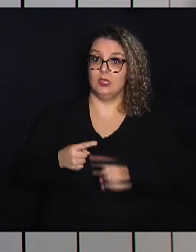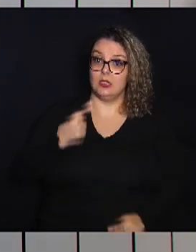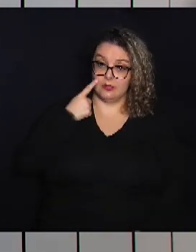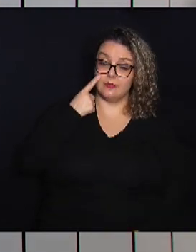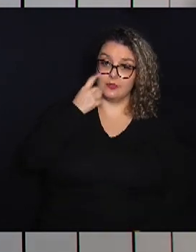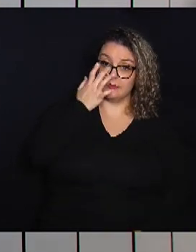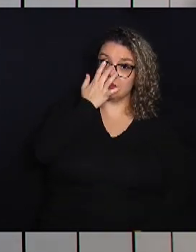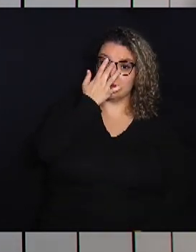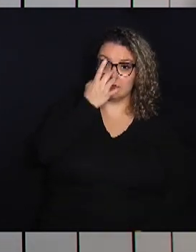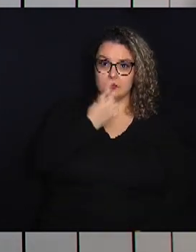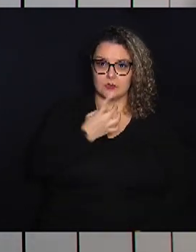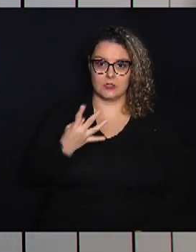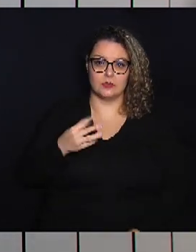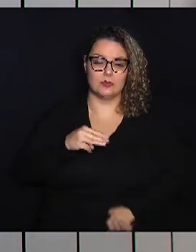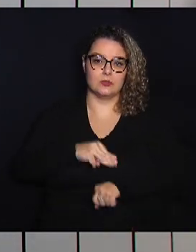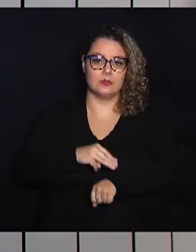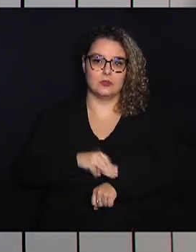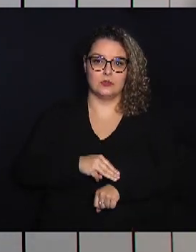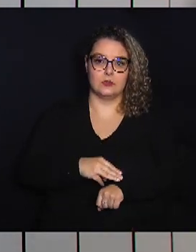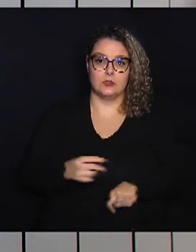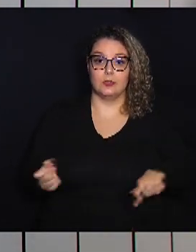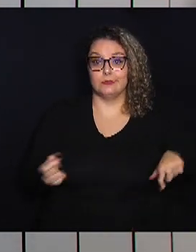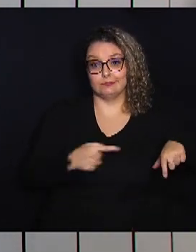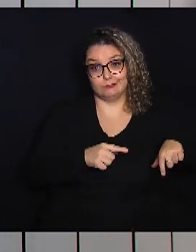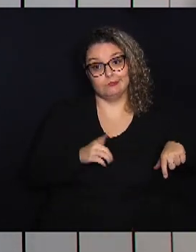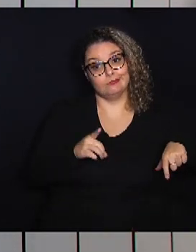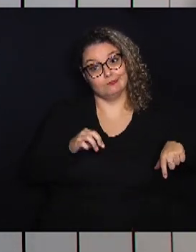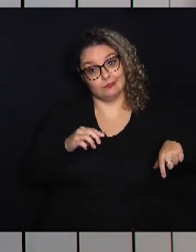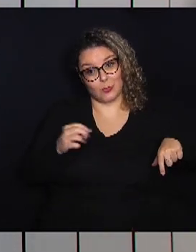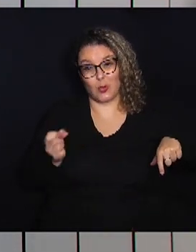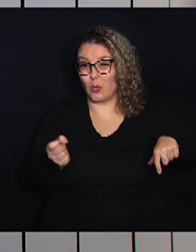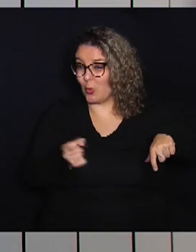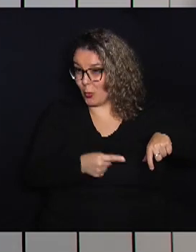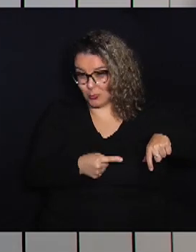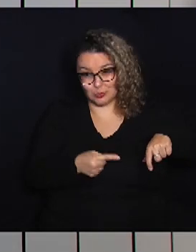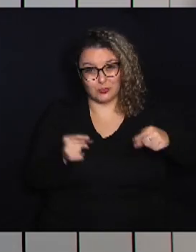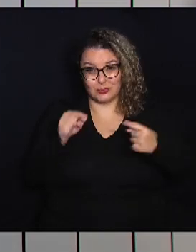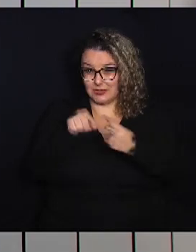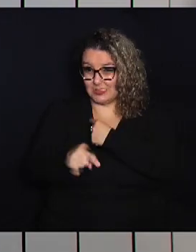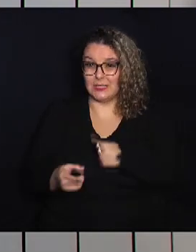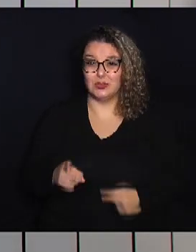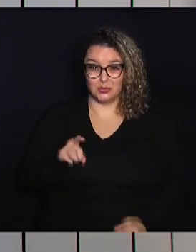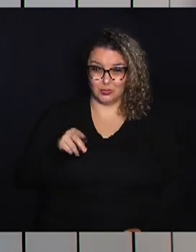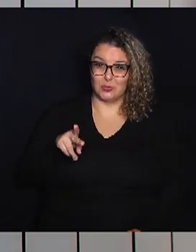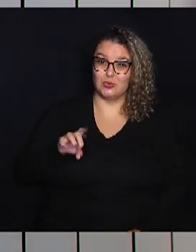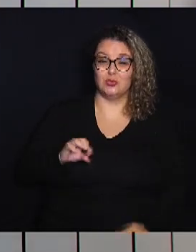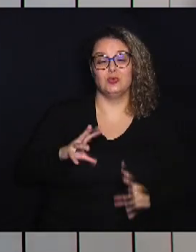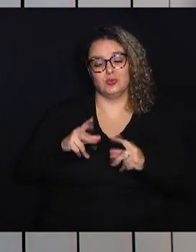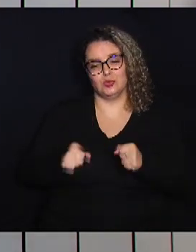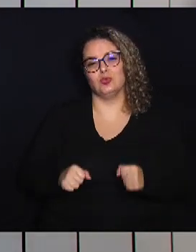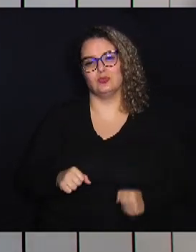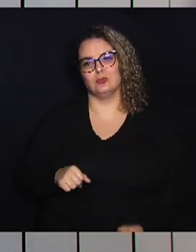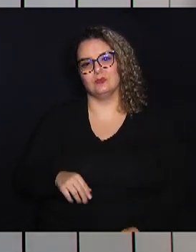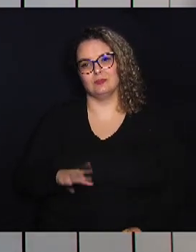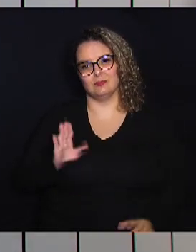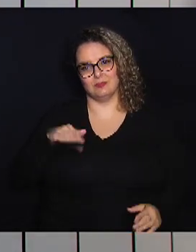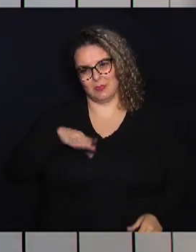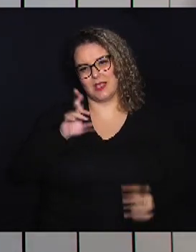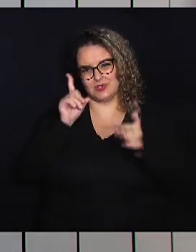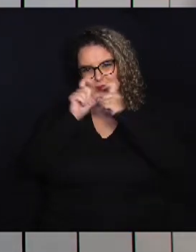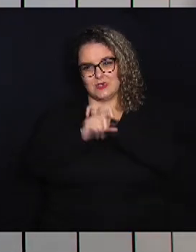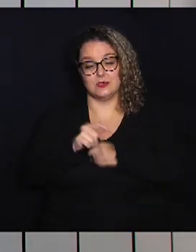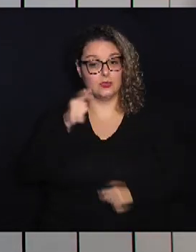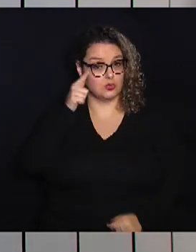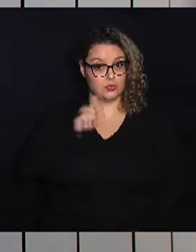aos 14 minutos, com o gol contra de Dudu Vieira, tudo ficou mais difícil e aí não teve forças para buscar o